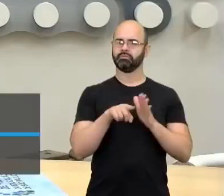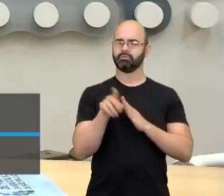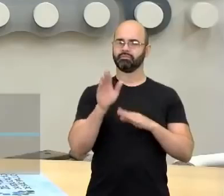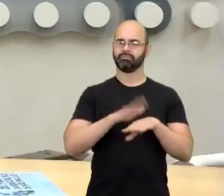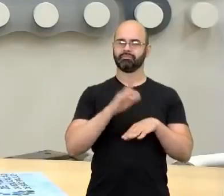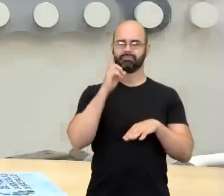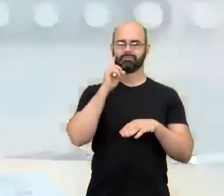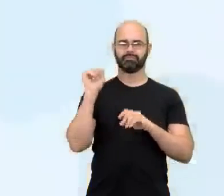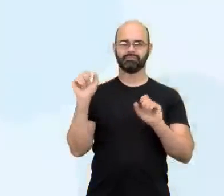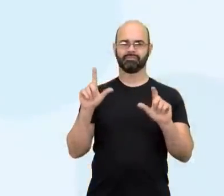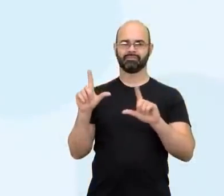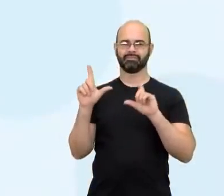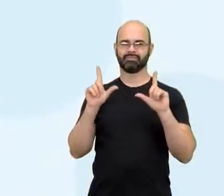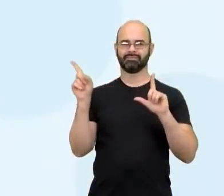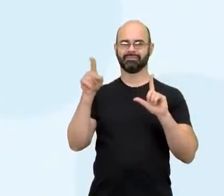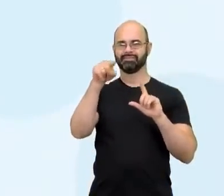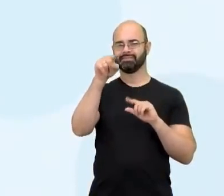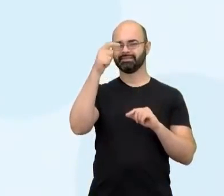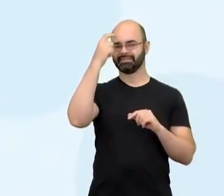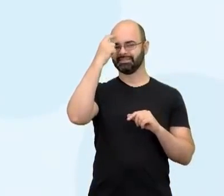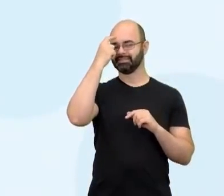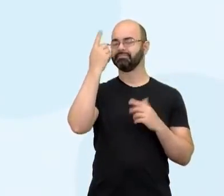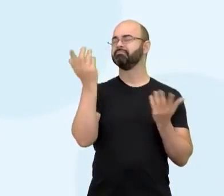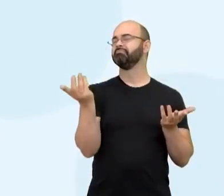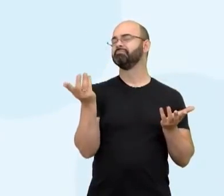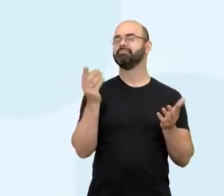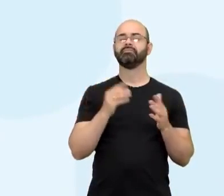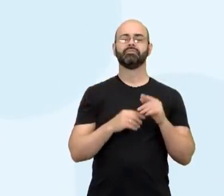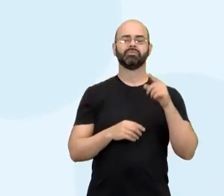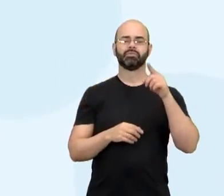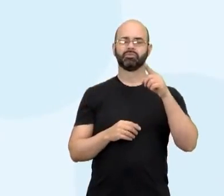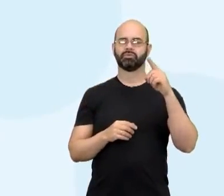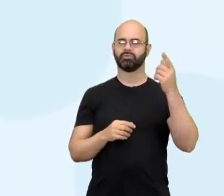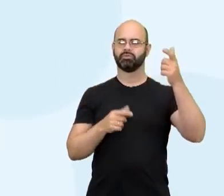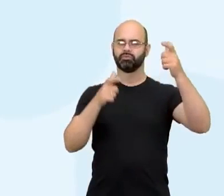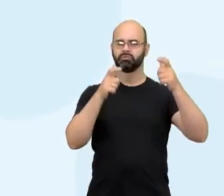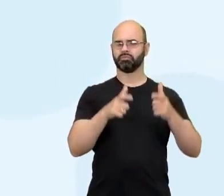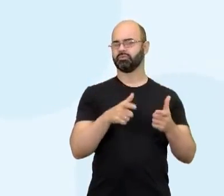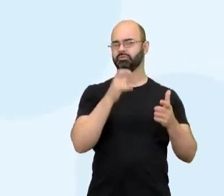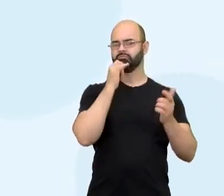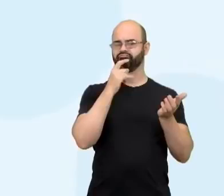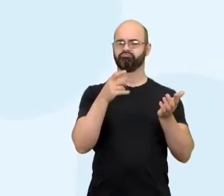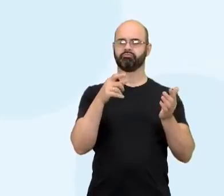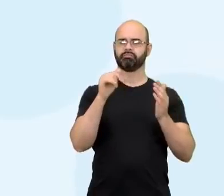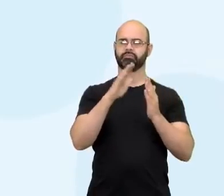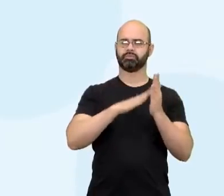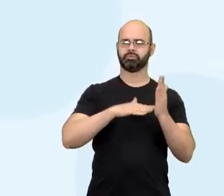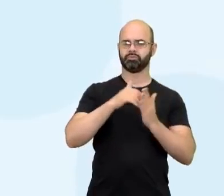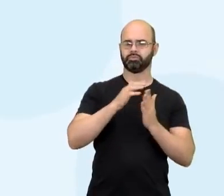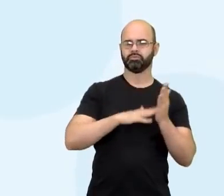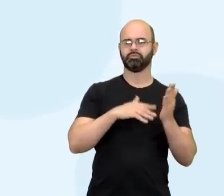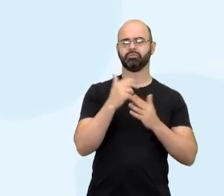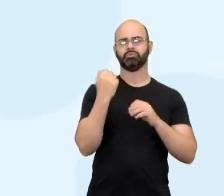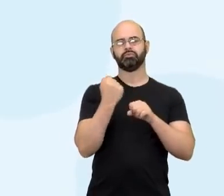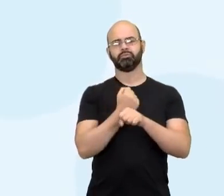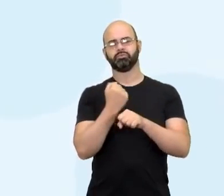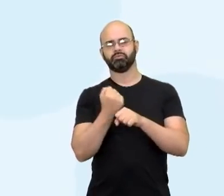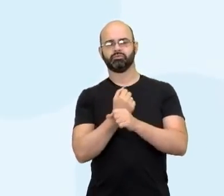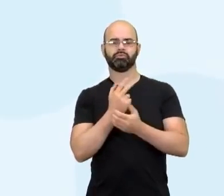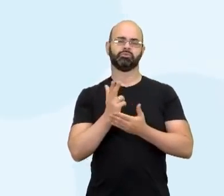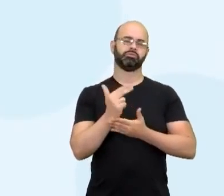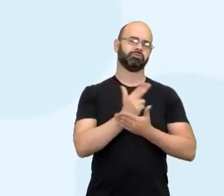na tela e eu quero saber muito aí. Se você já visitou alguma exposição de pinturas, pode ser de